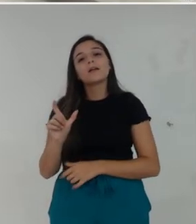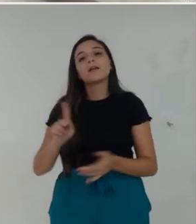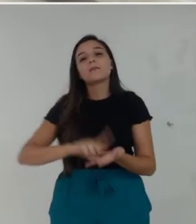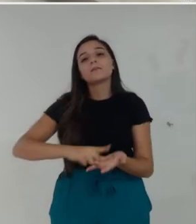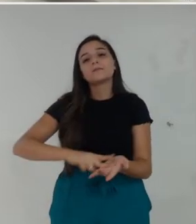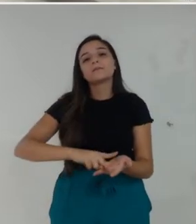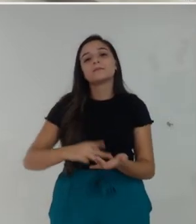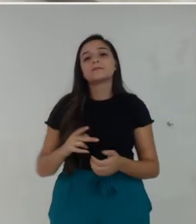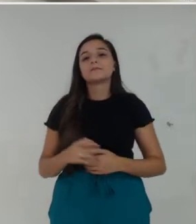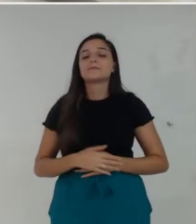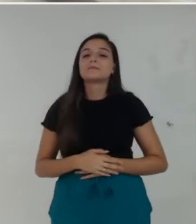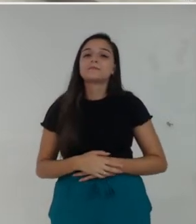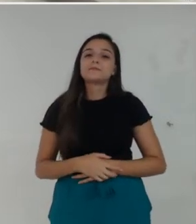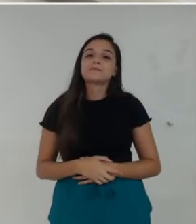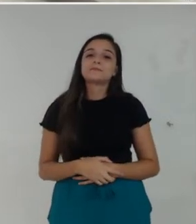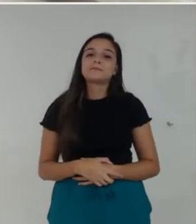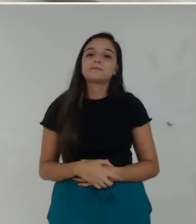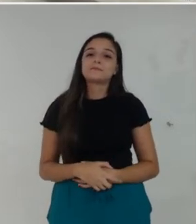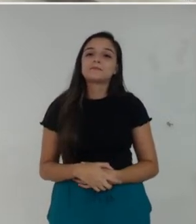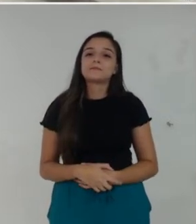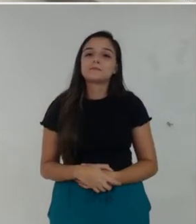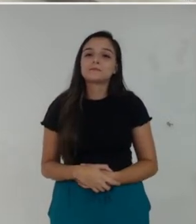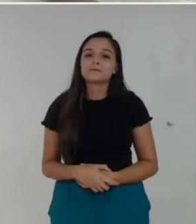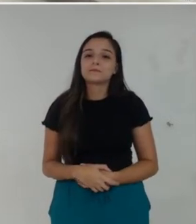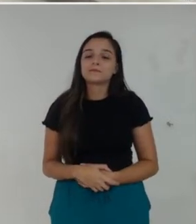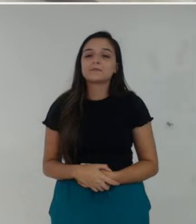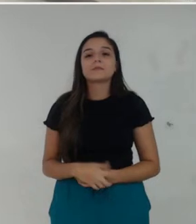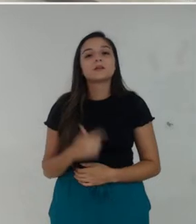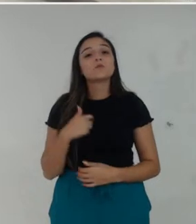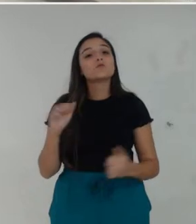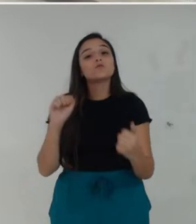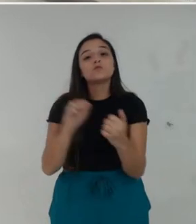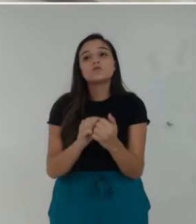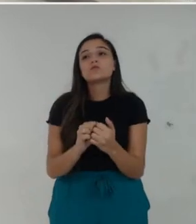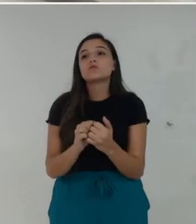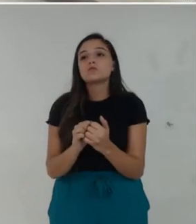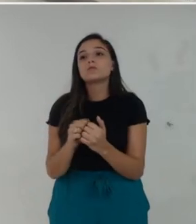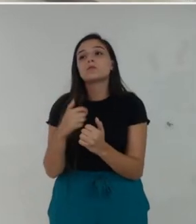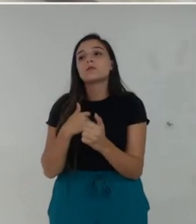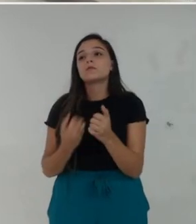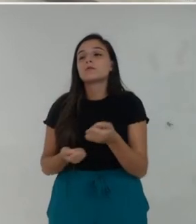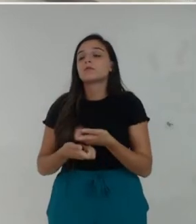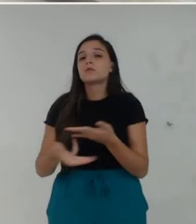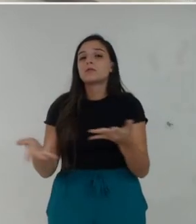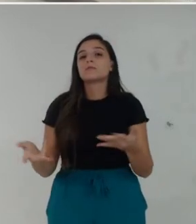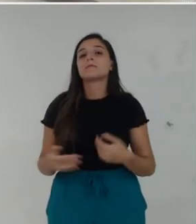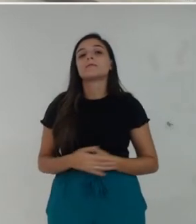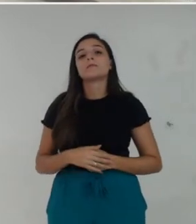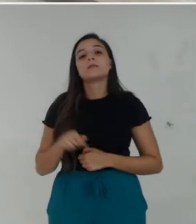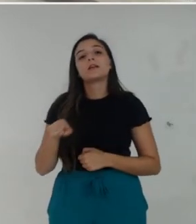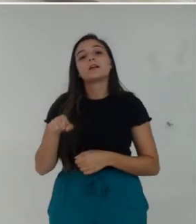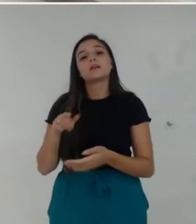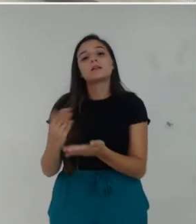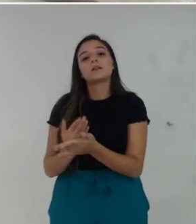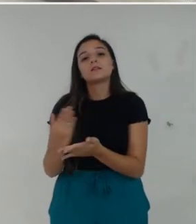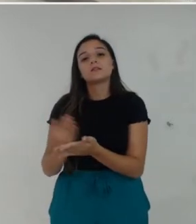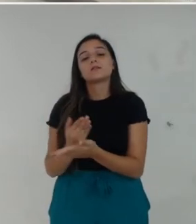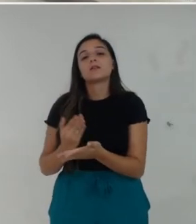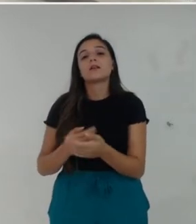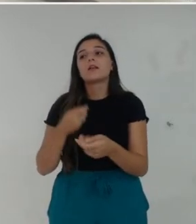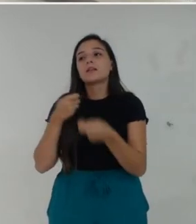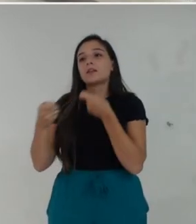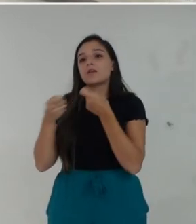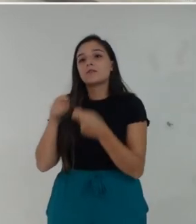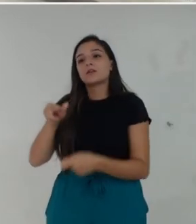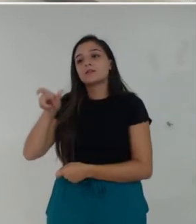Marco Lucchesi. Então, não trouxe aqui, desculpe, mas esse livro, então, a gente fez uma entrevista com